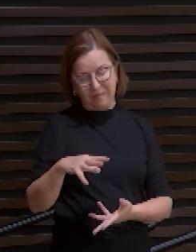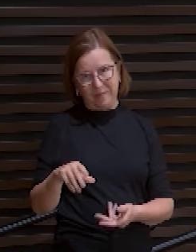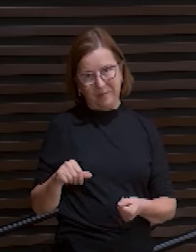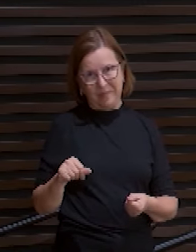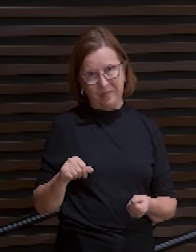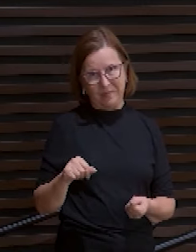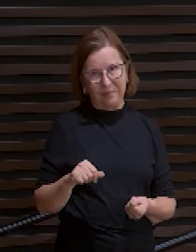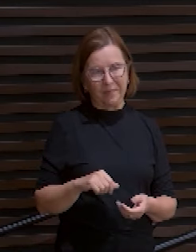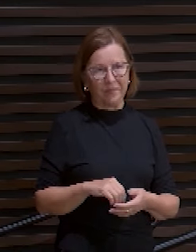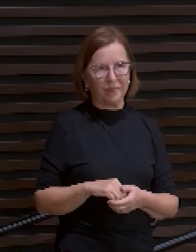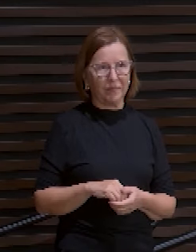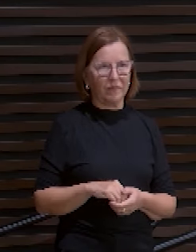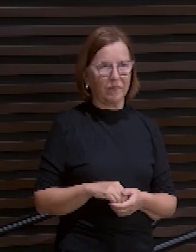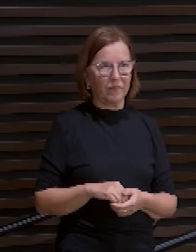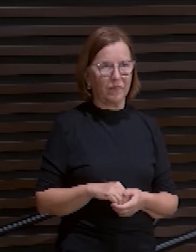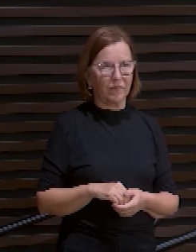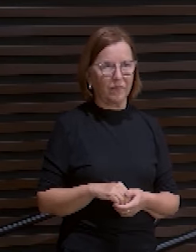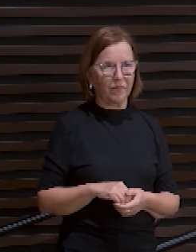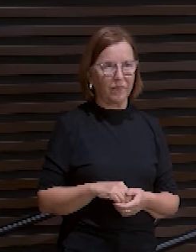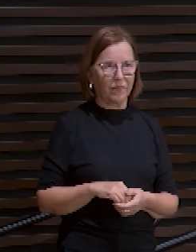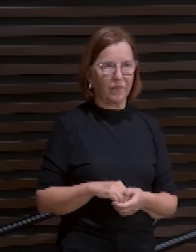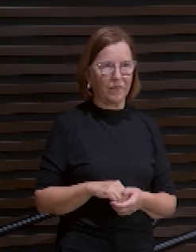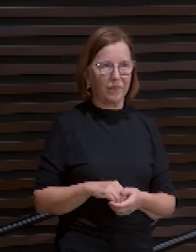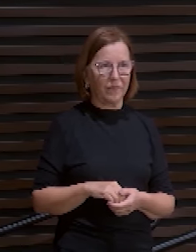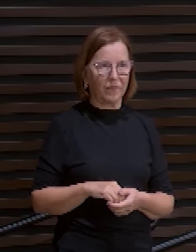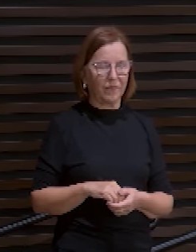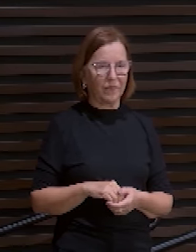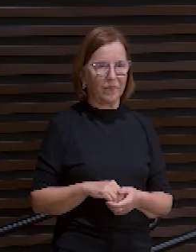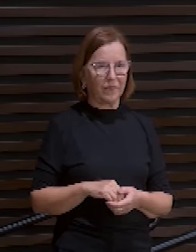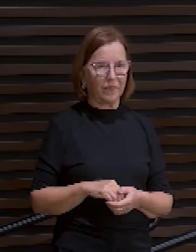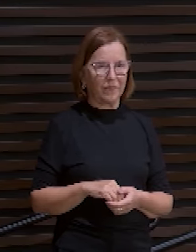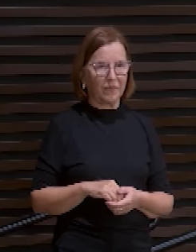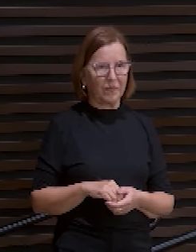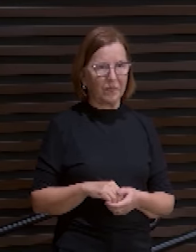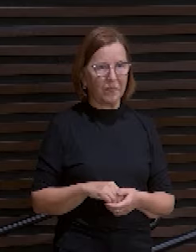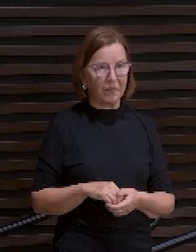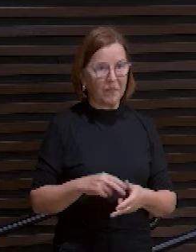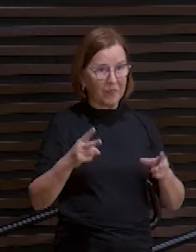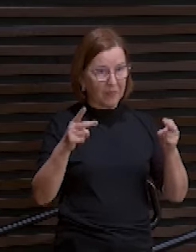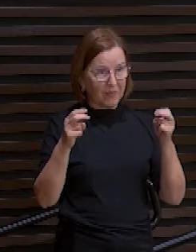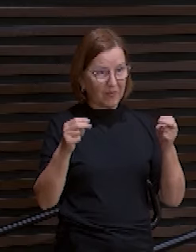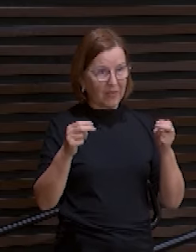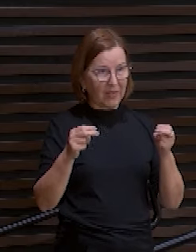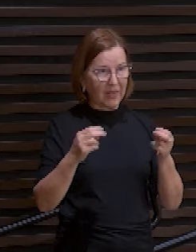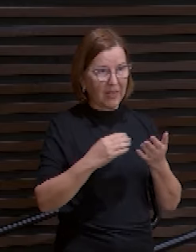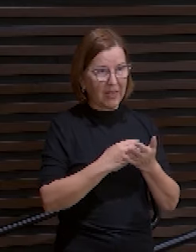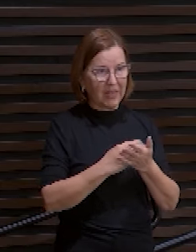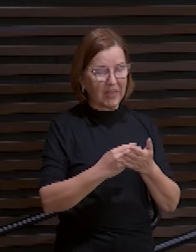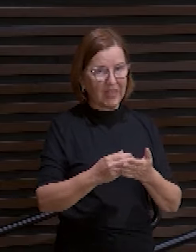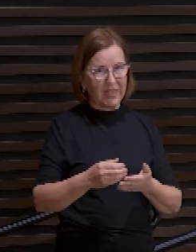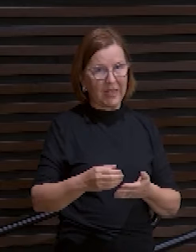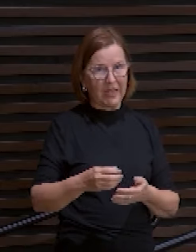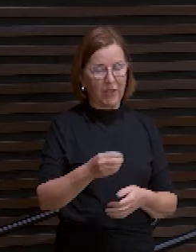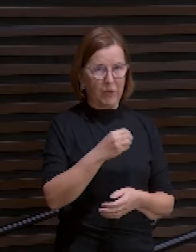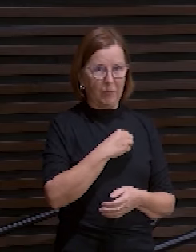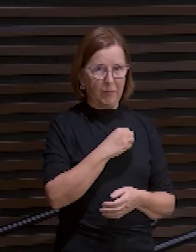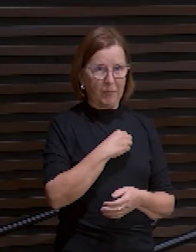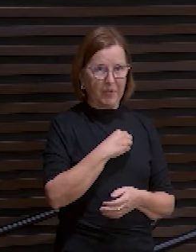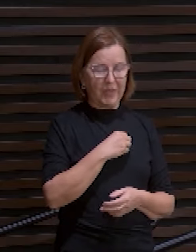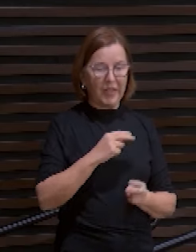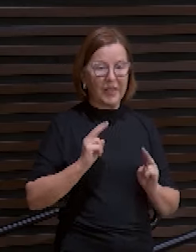terra quero chamar atenção a sua atenção porque desde a queda sempre nos foi oferecida duas